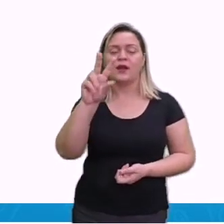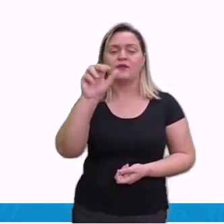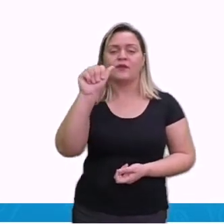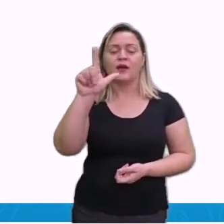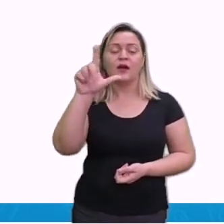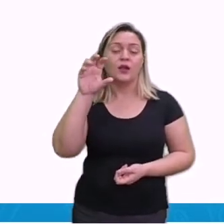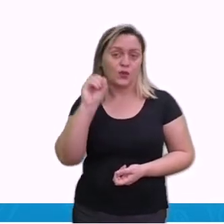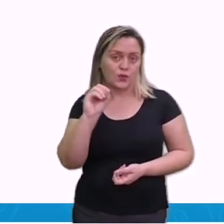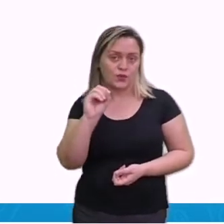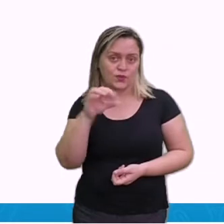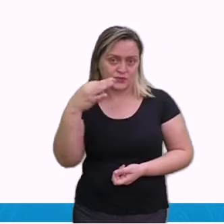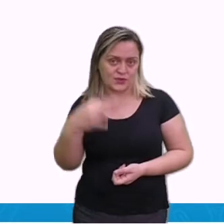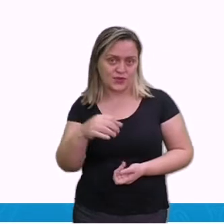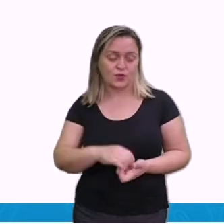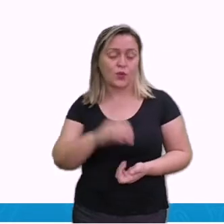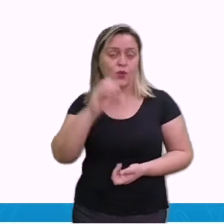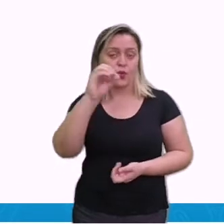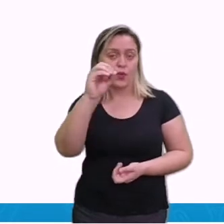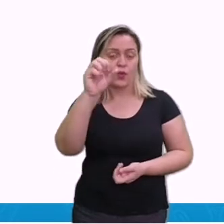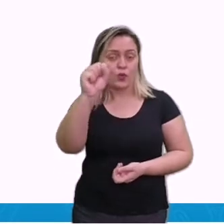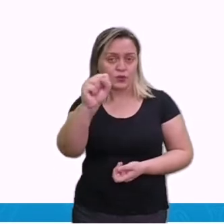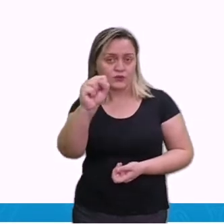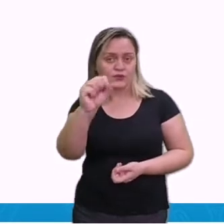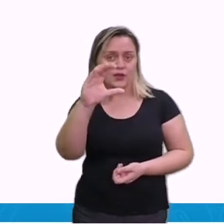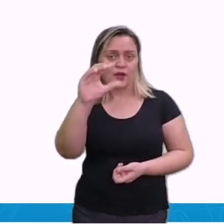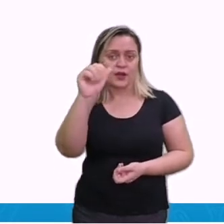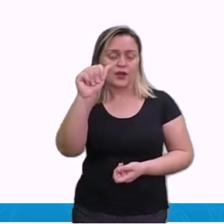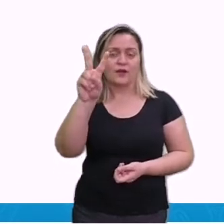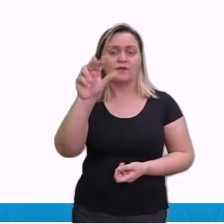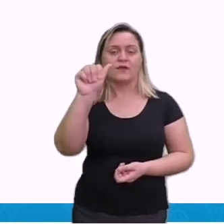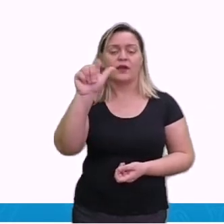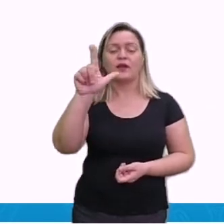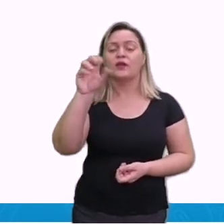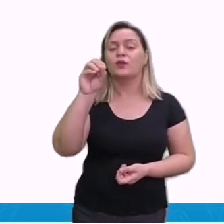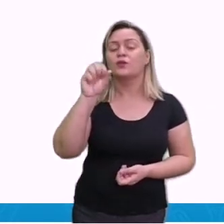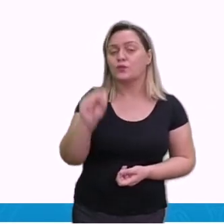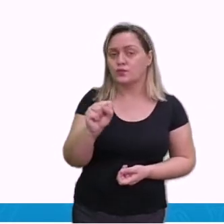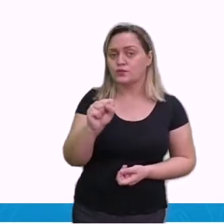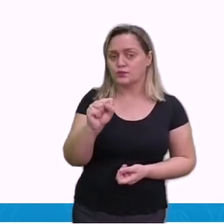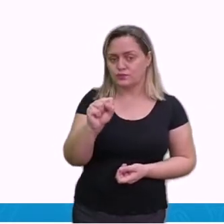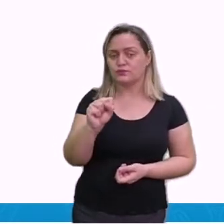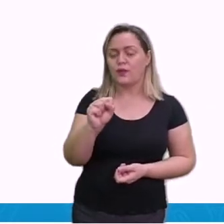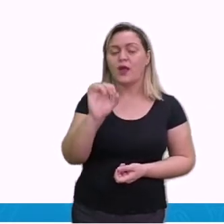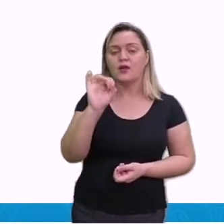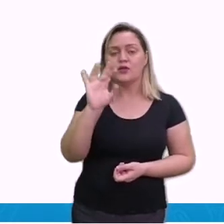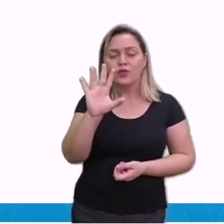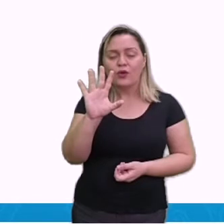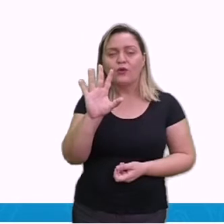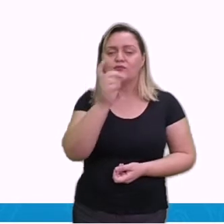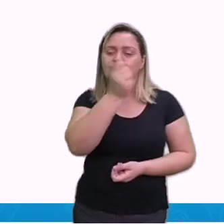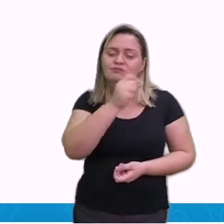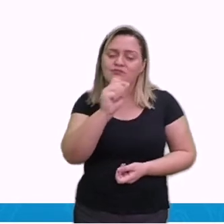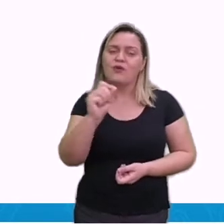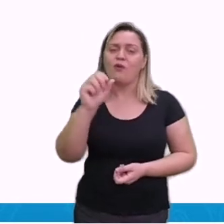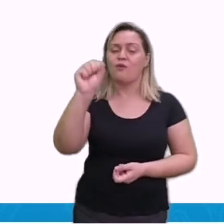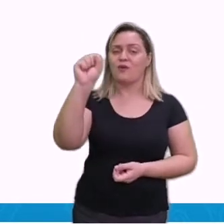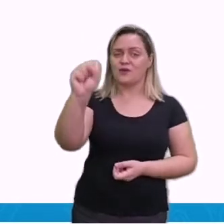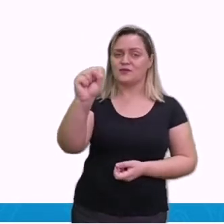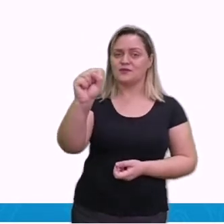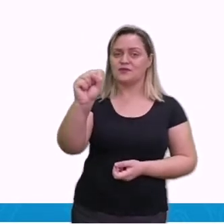fácil. Então, a casa. Passei para o plural, as casas. E agora,